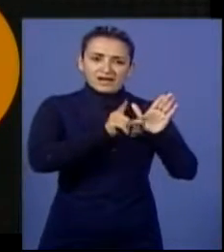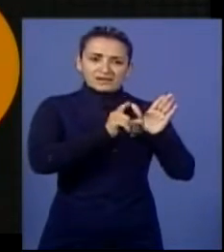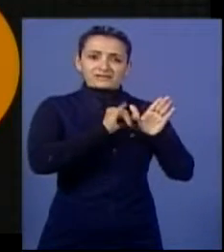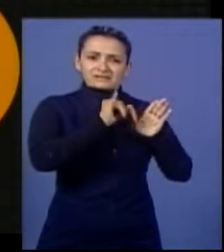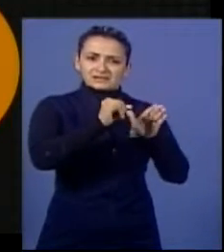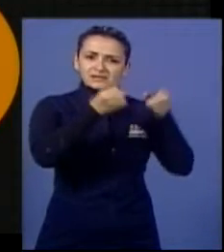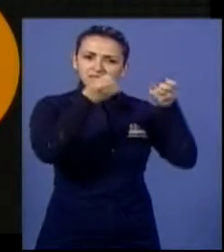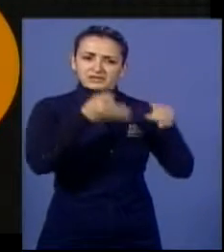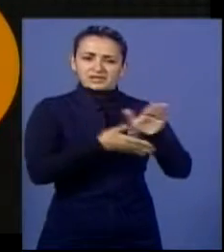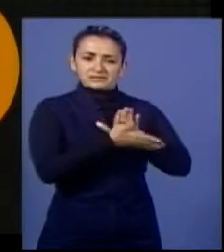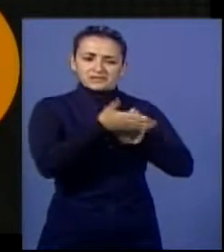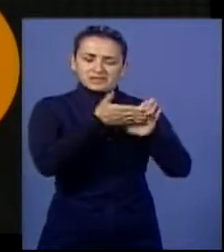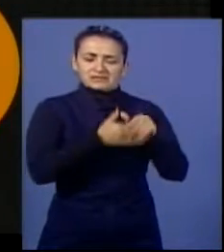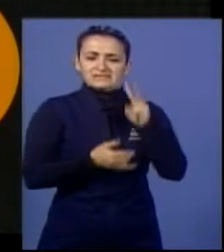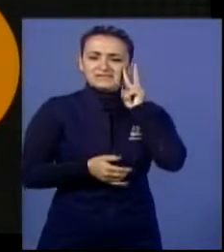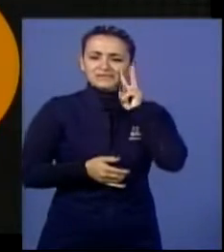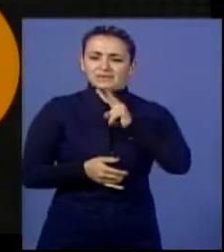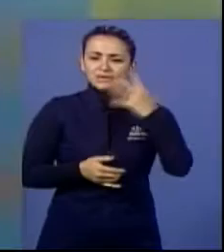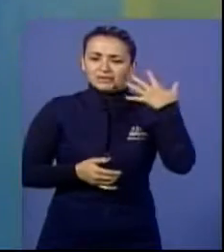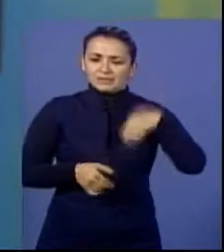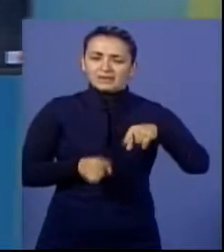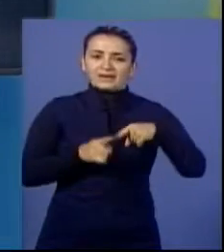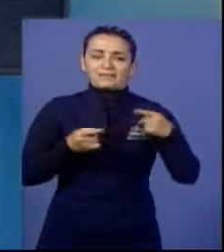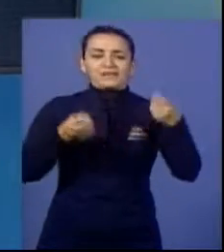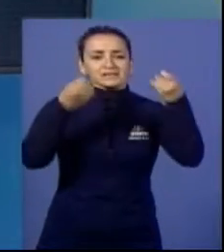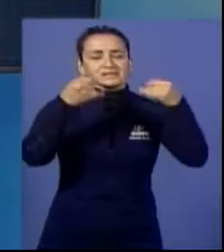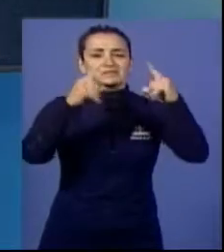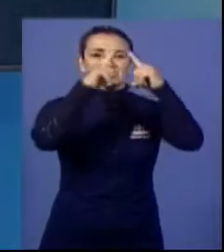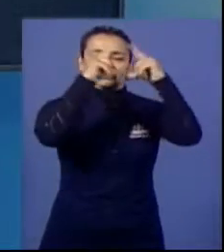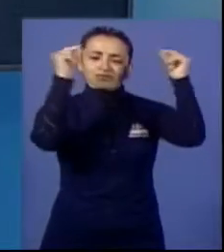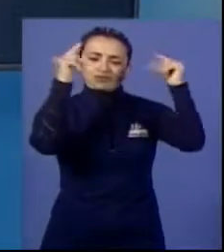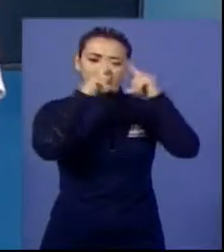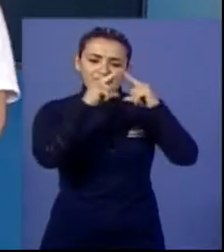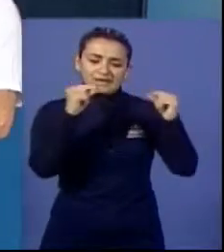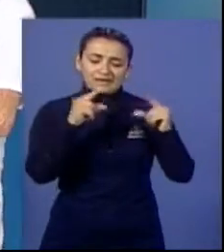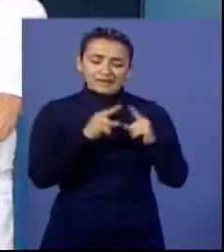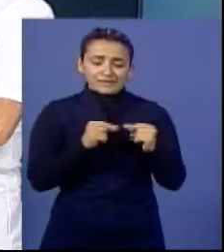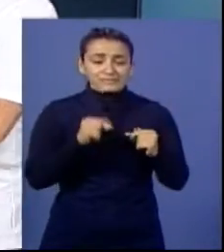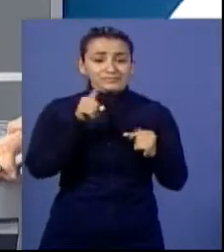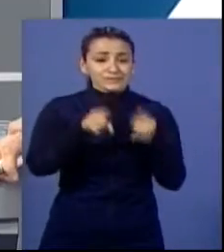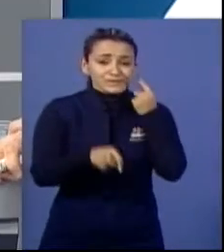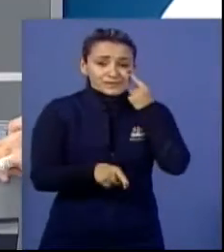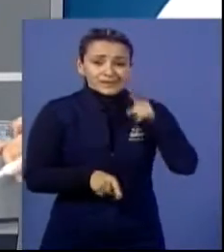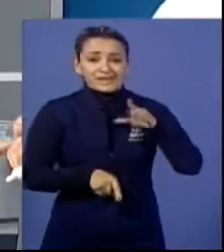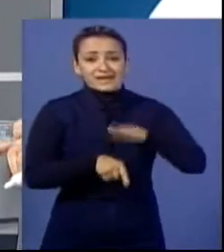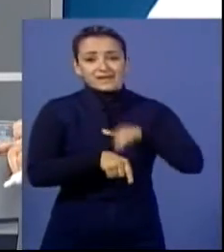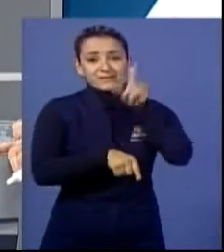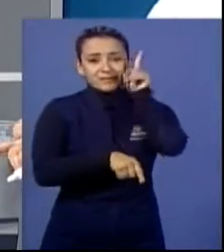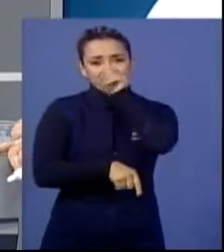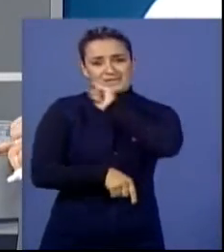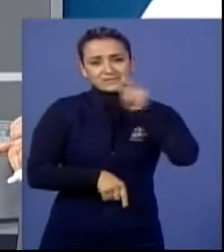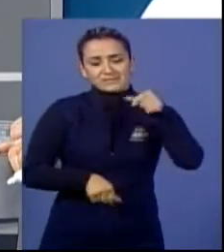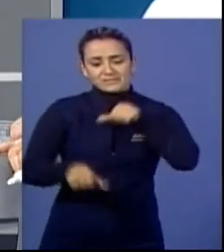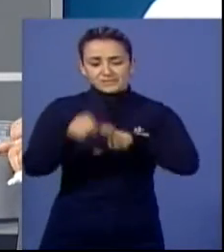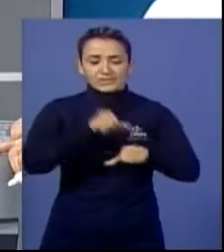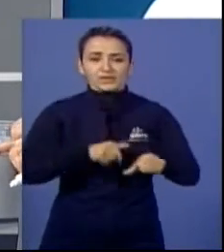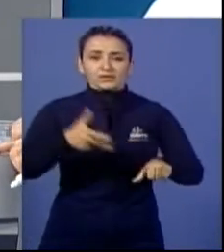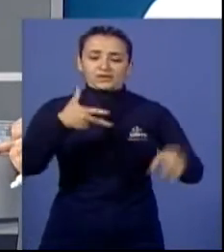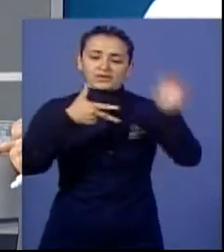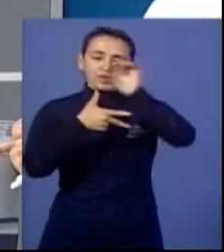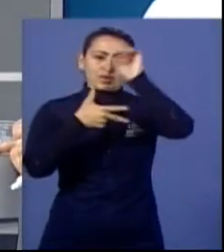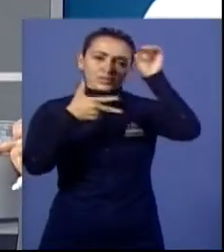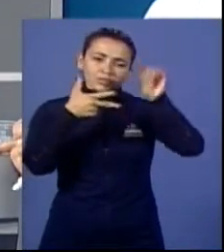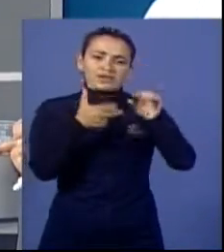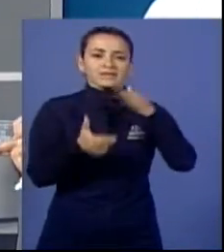acabou. É idêntico à função, é trabalhoso. É a parte mais trabalhosa da orgânica, é idêntico à função. Ou seja, não adianta assim, o Enem é uma prova tranquila, você vai com